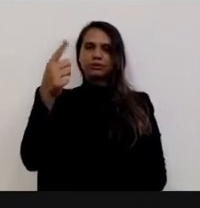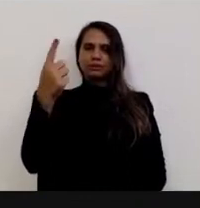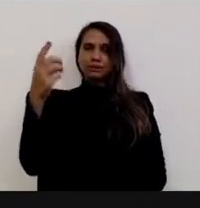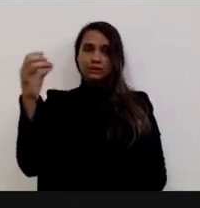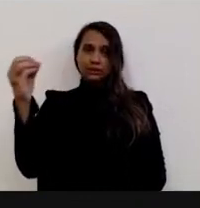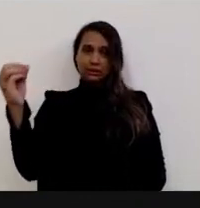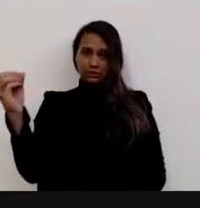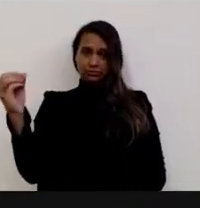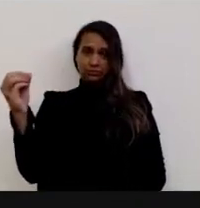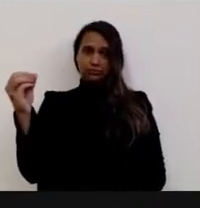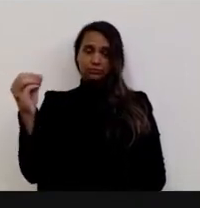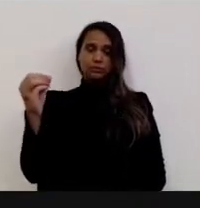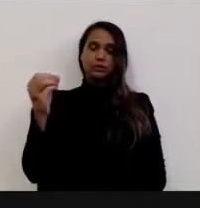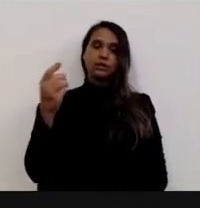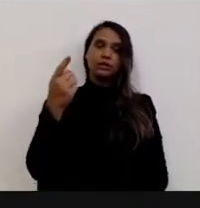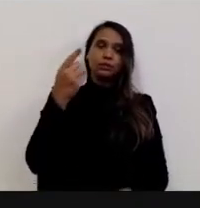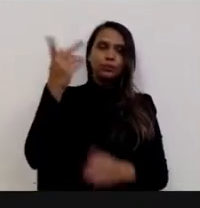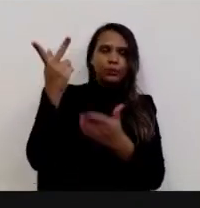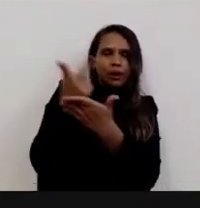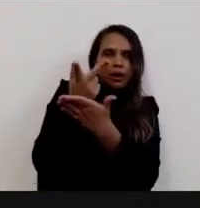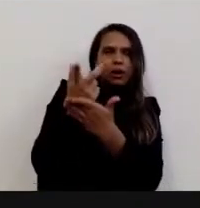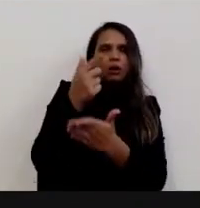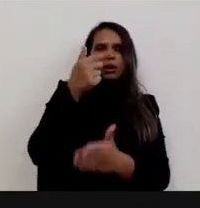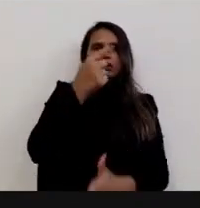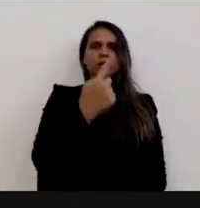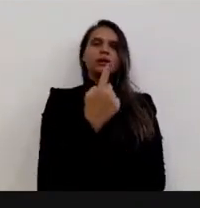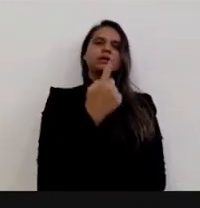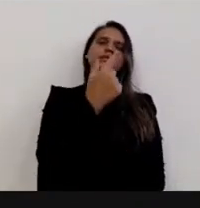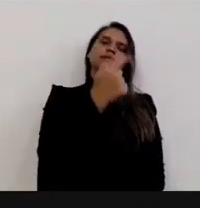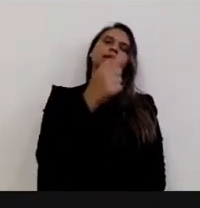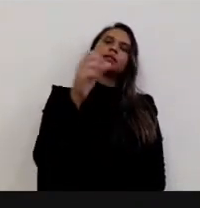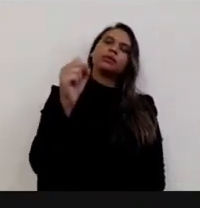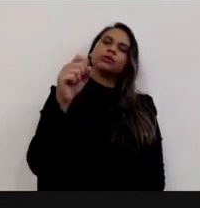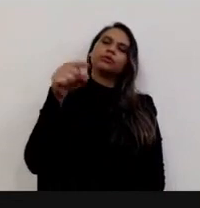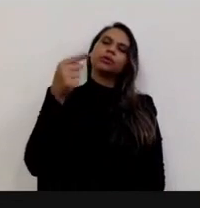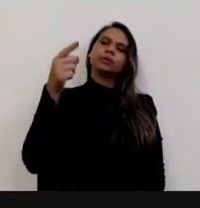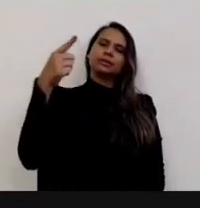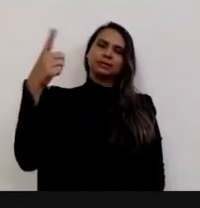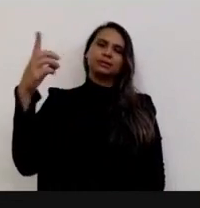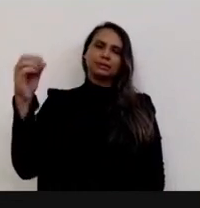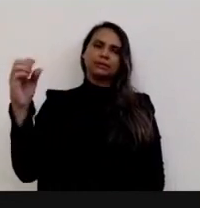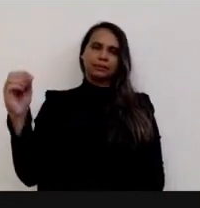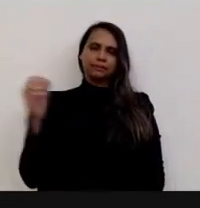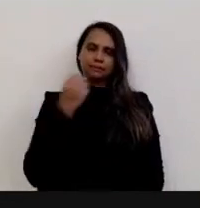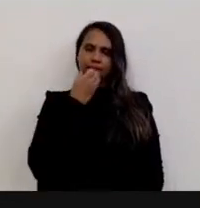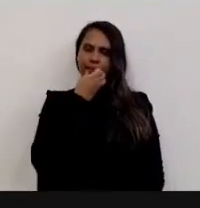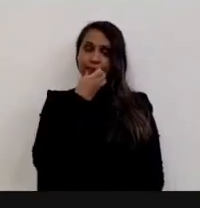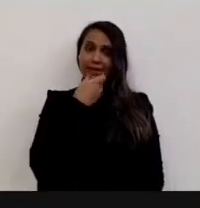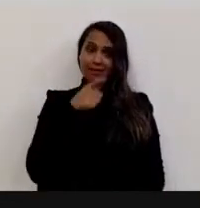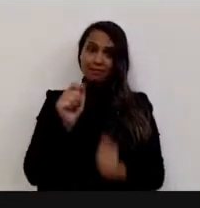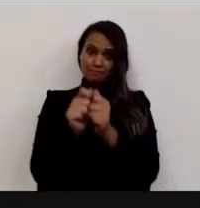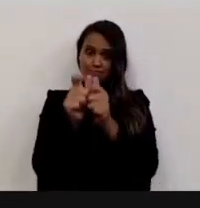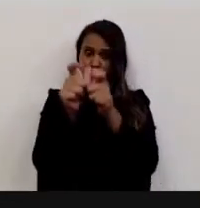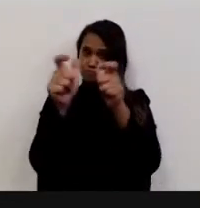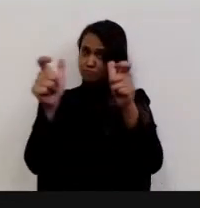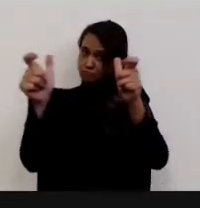100%. Esses são resultados preliminares dentro de determinados objetos que tinham maior